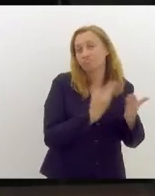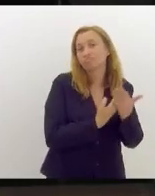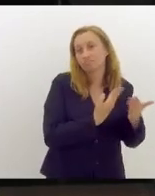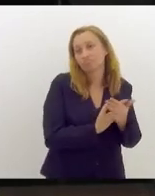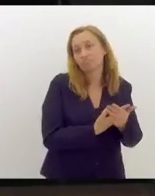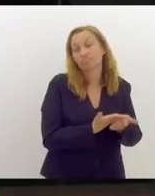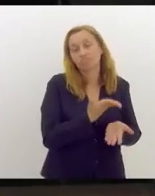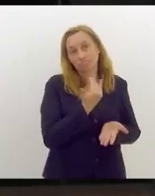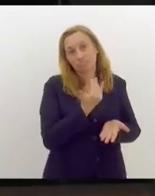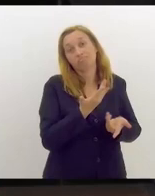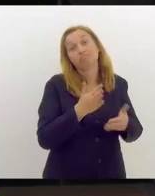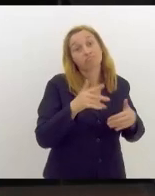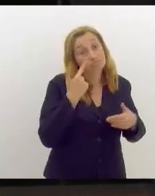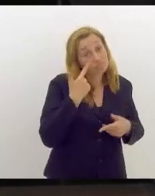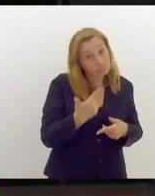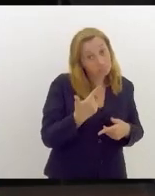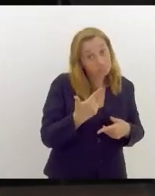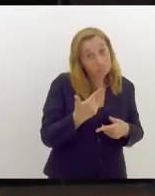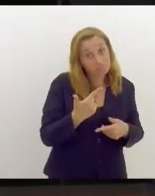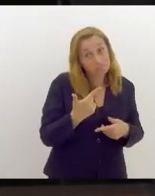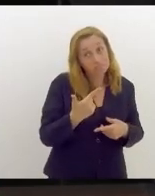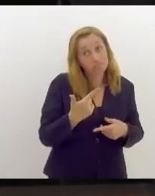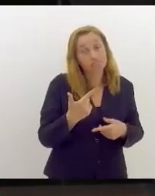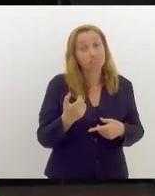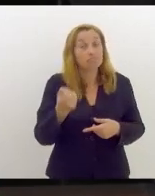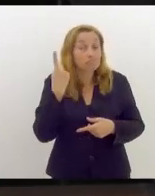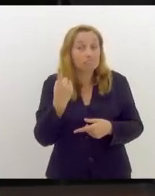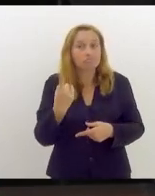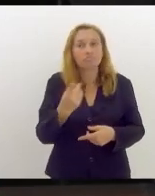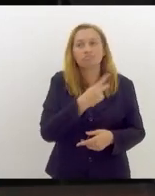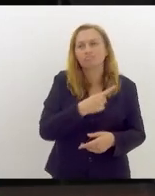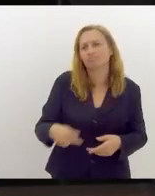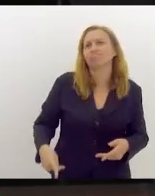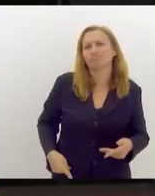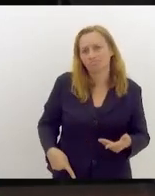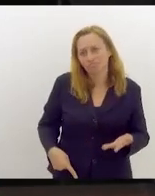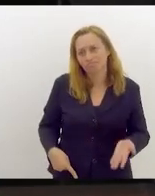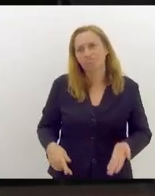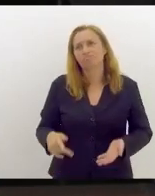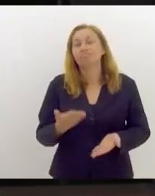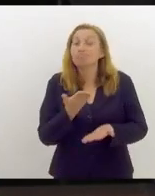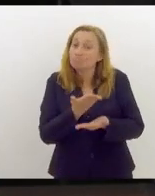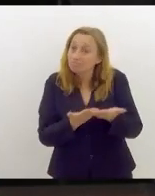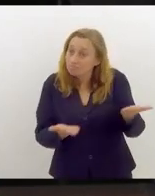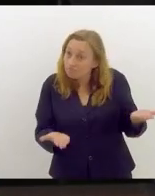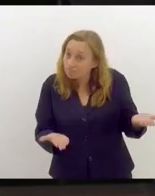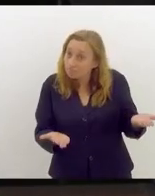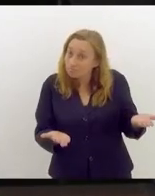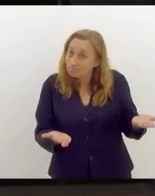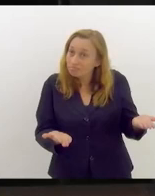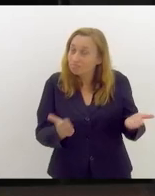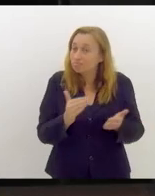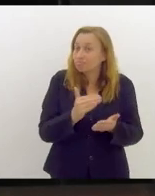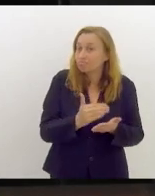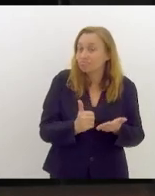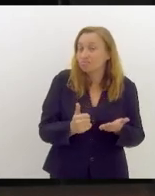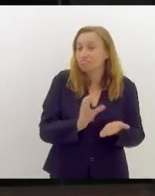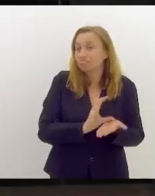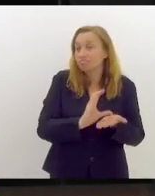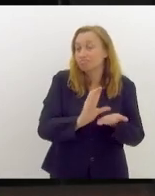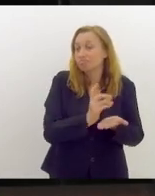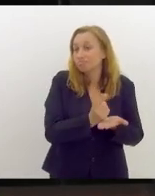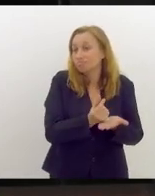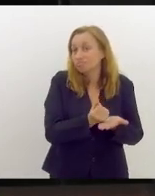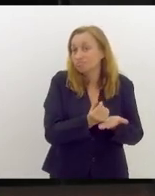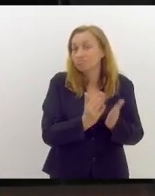da escola e a gente viu o ex-presidente perdedor tirando recursos da